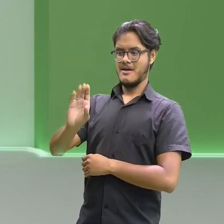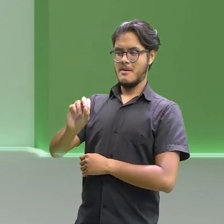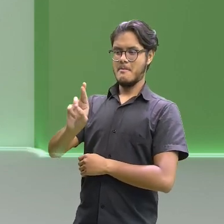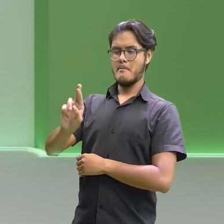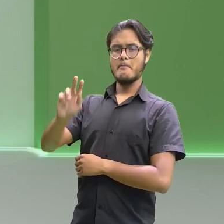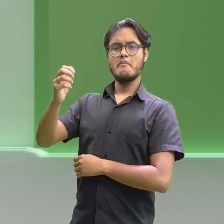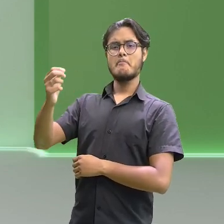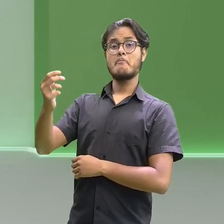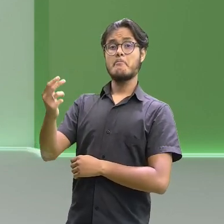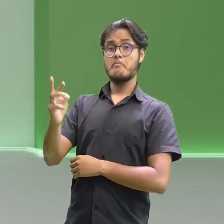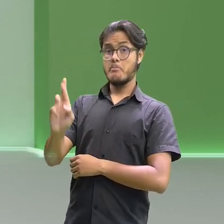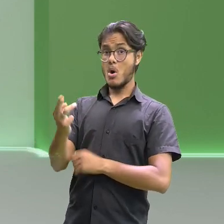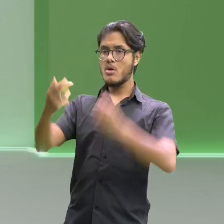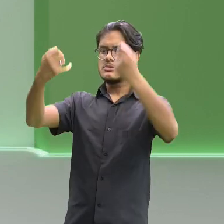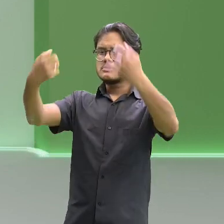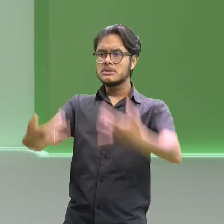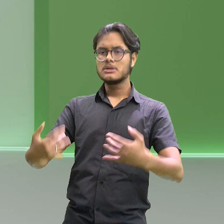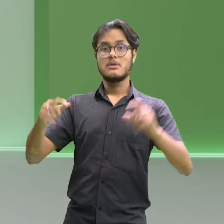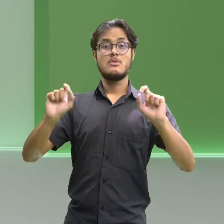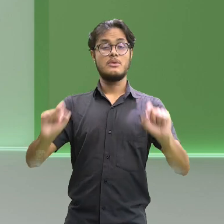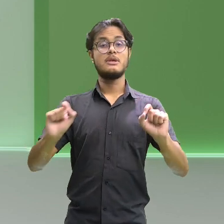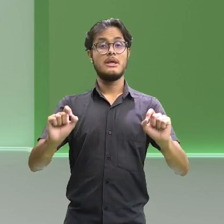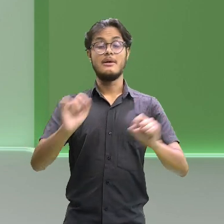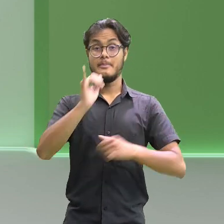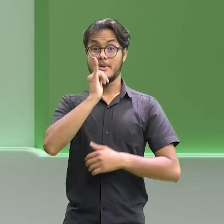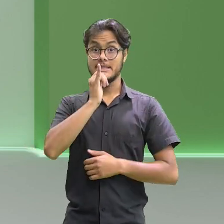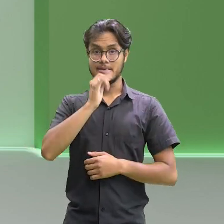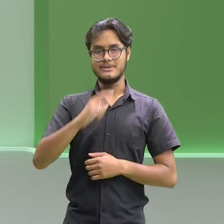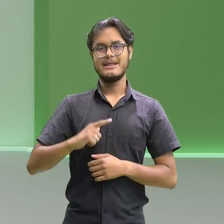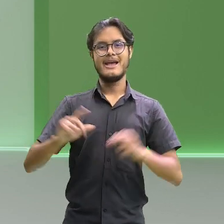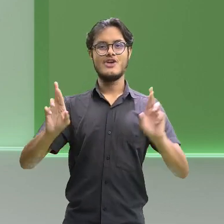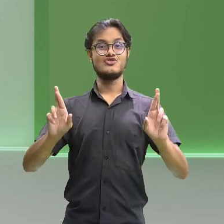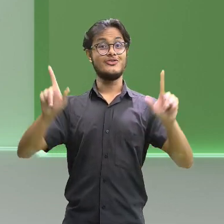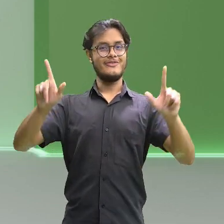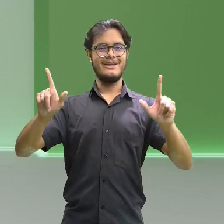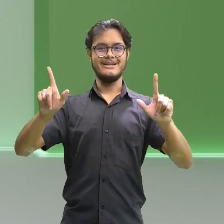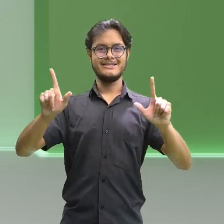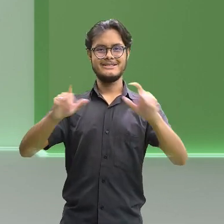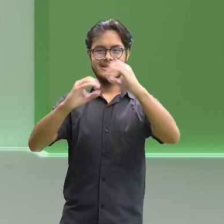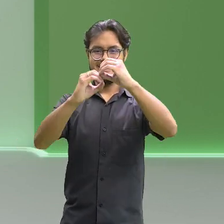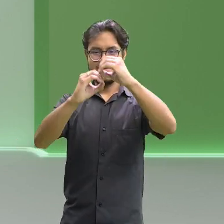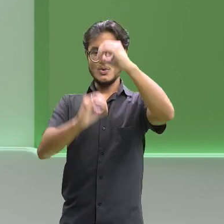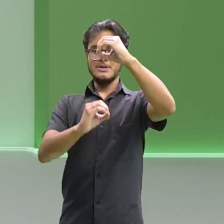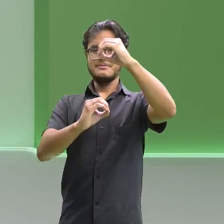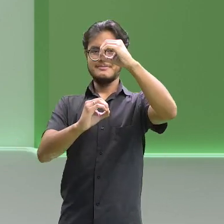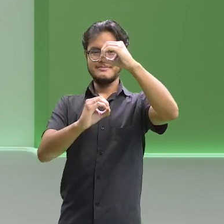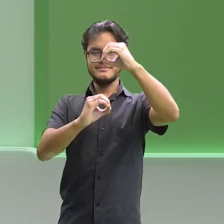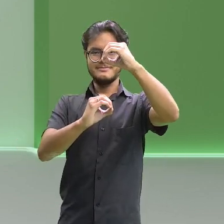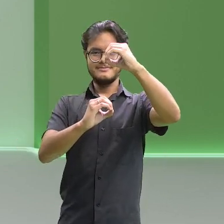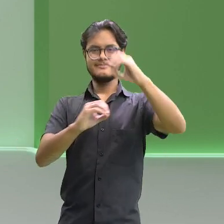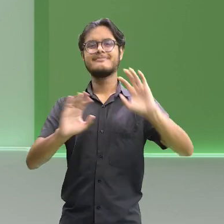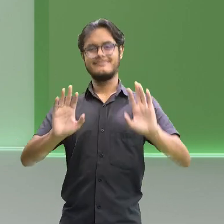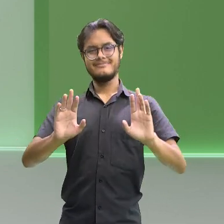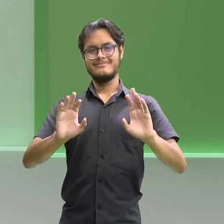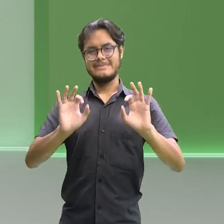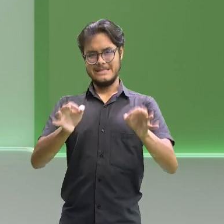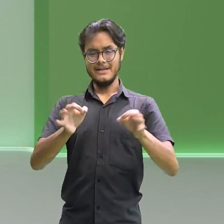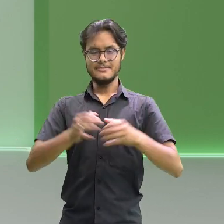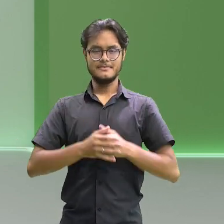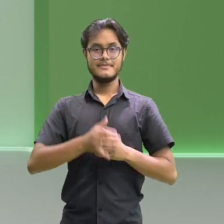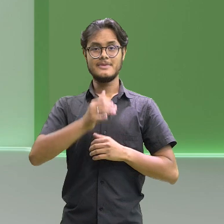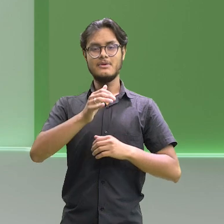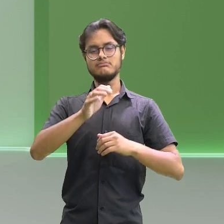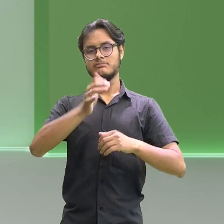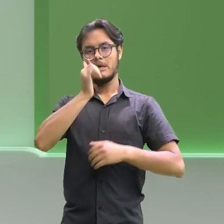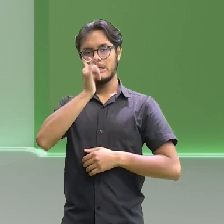explicou o seguinte, que cada órbita onde o elétron está presente possui uma quantidade específica de energia que ele